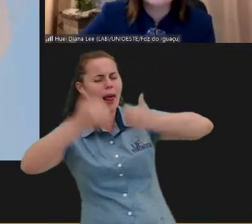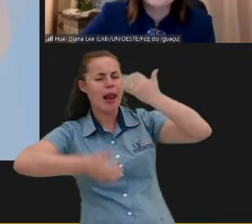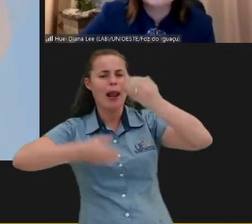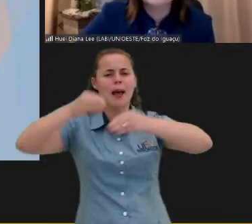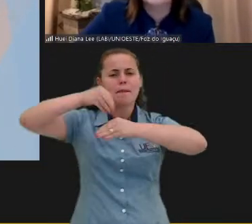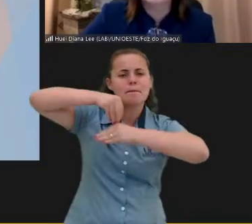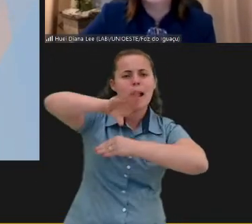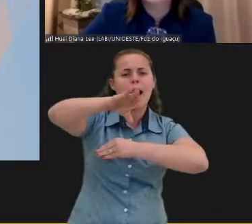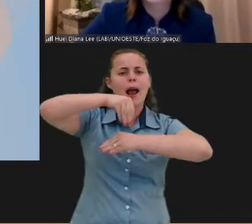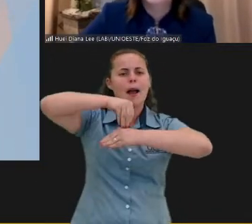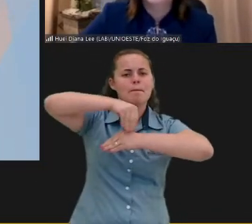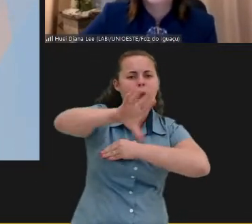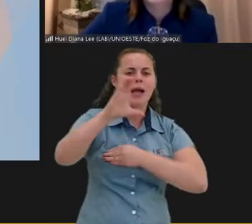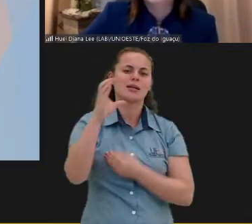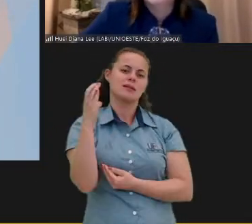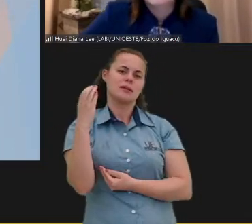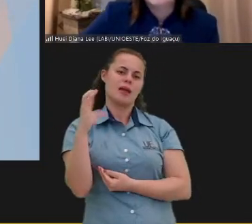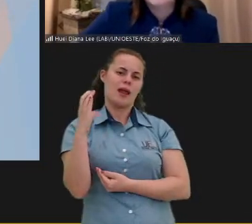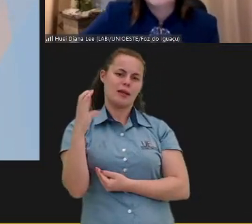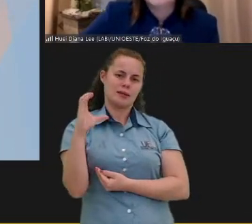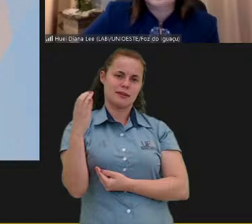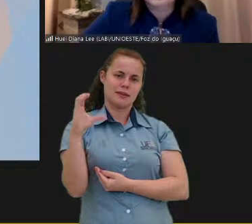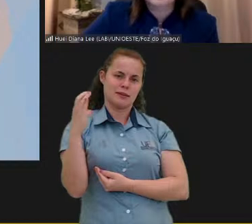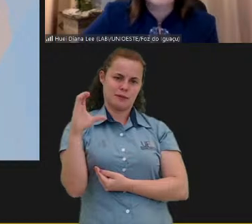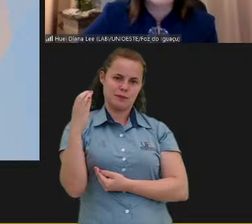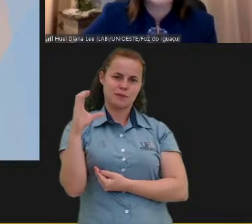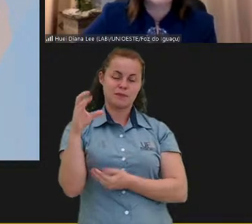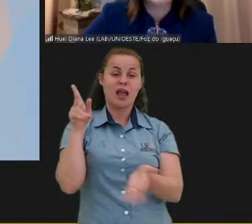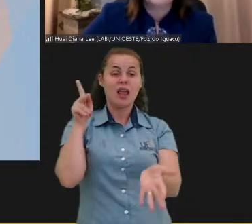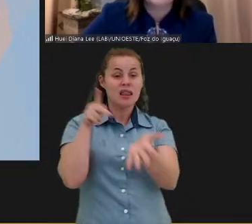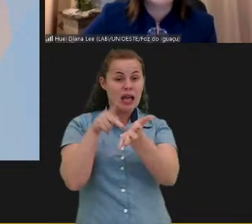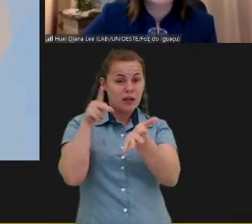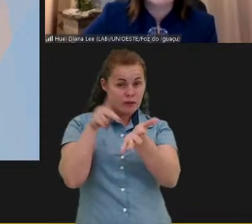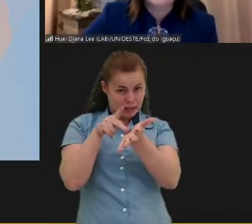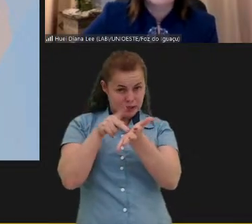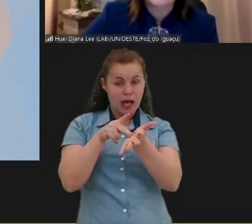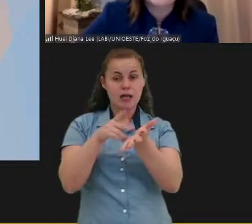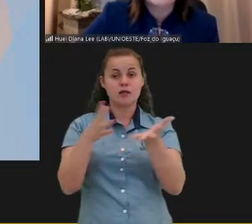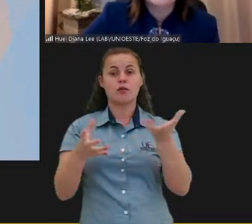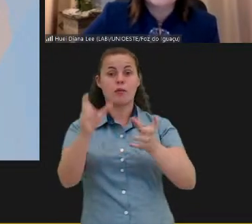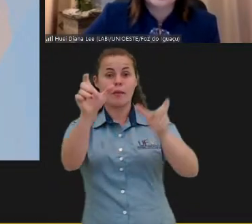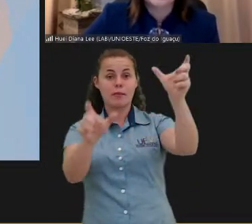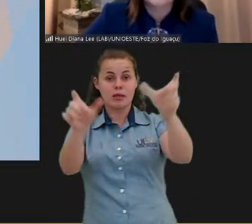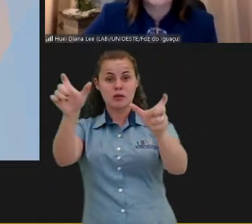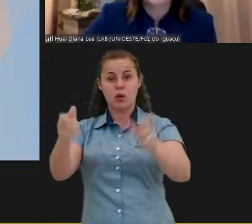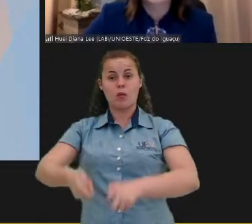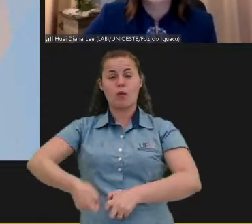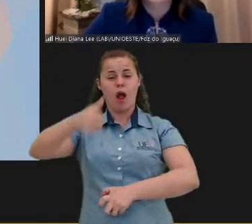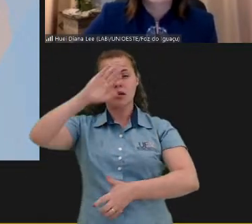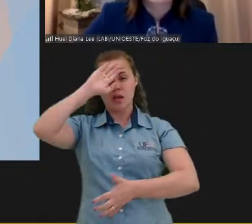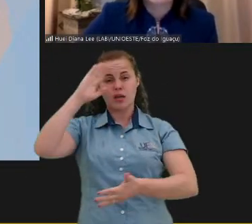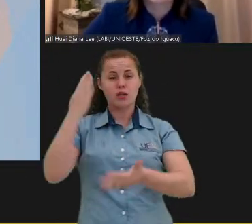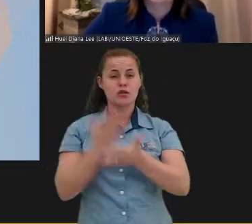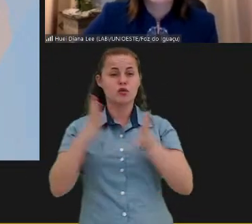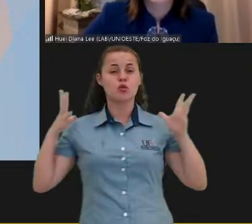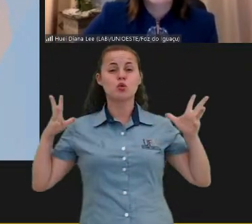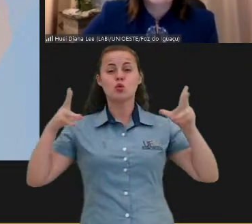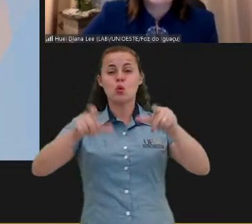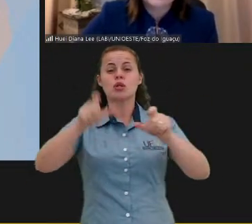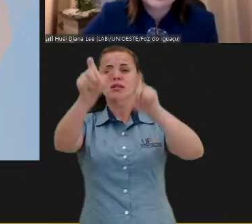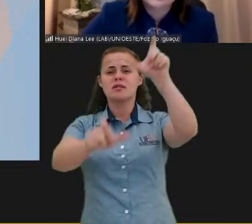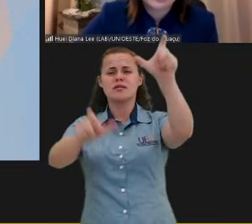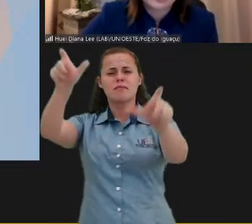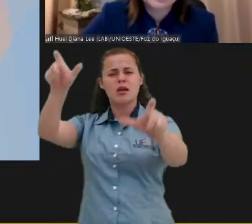sobre ciência, não é? Na verdade, como a gente tem um público aqui, quase que acredito todo, vou